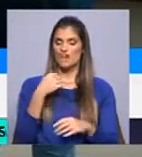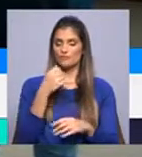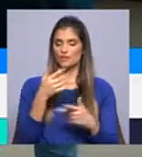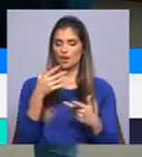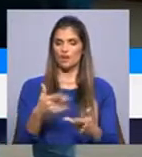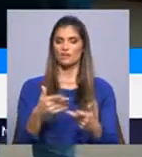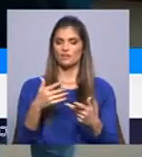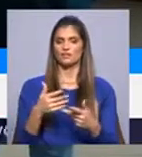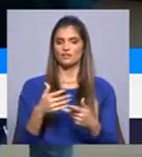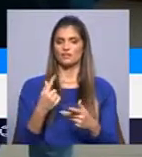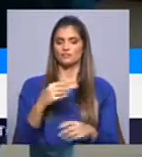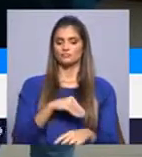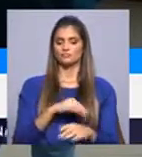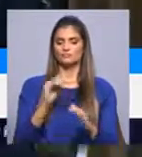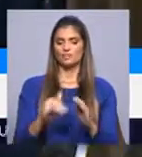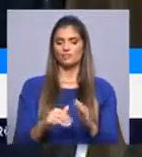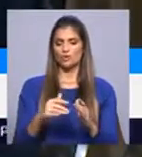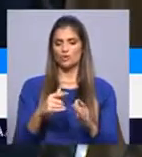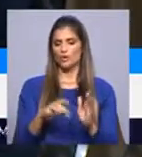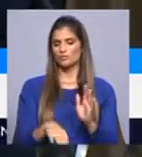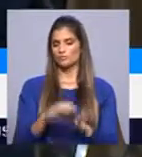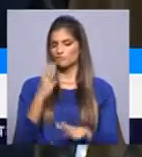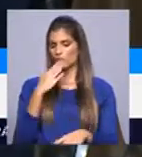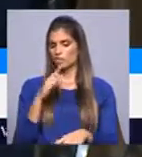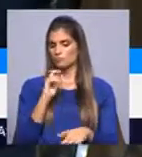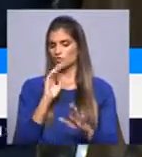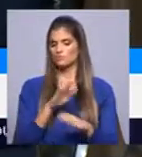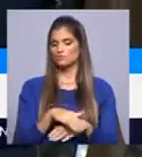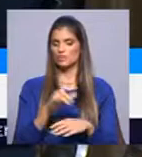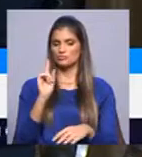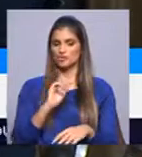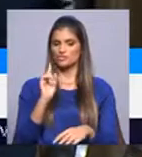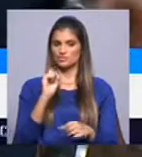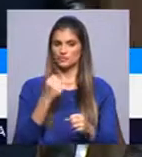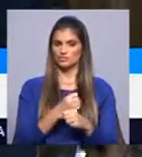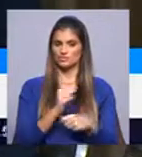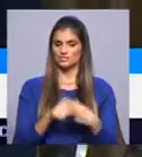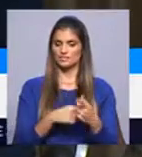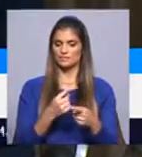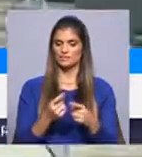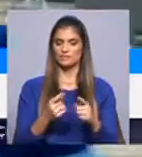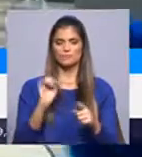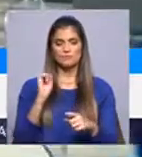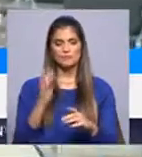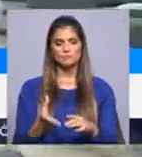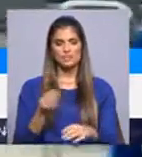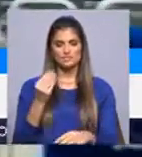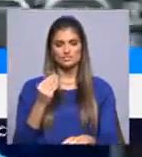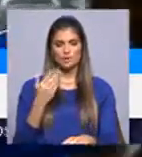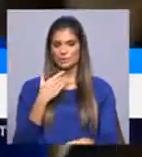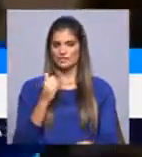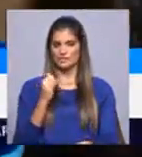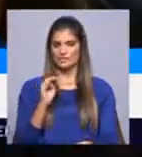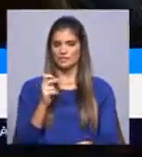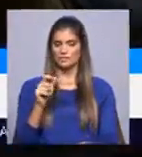seja nos baixos salários, seja na precariedade, seja no desemprego, as mulheres trabalhadoras são sempre mais atingidas. Obrigada, Isabel. Isabel